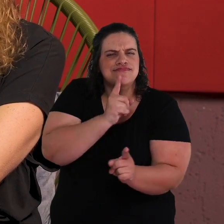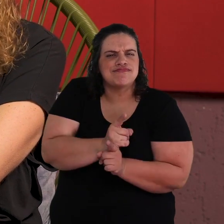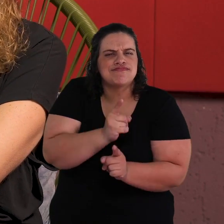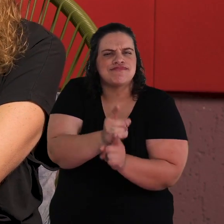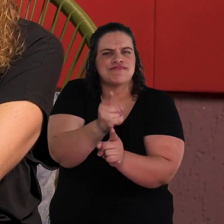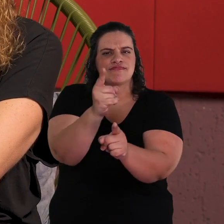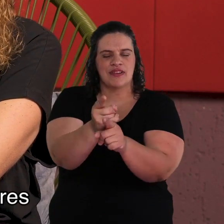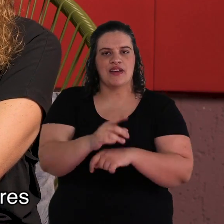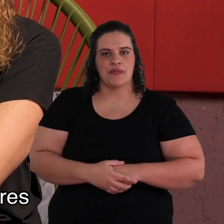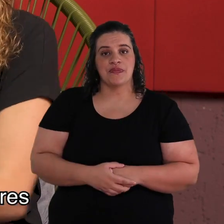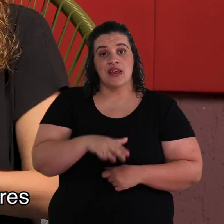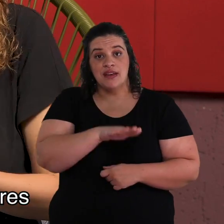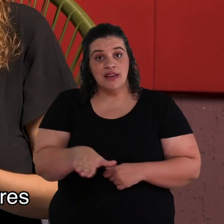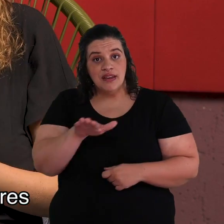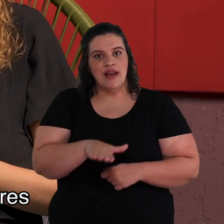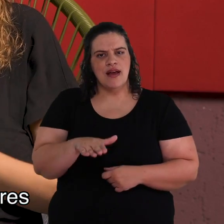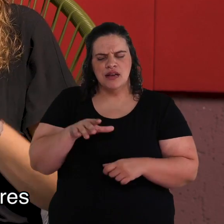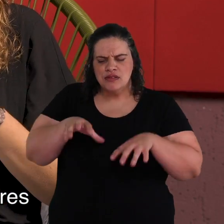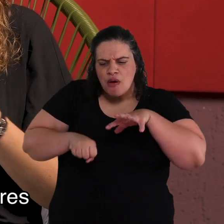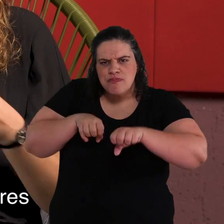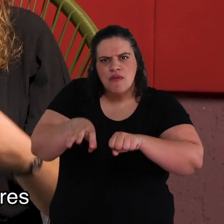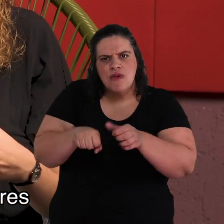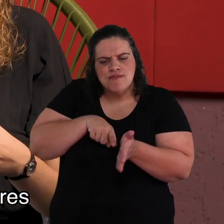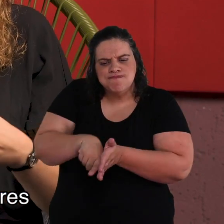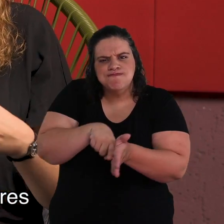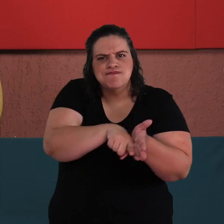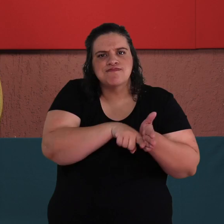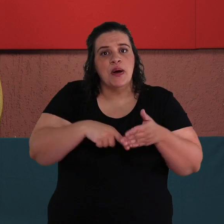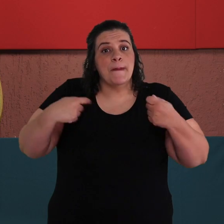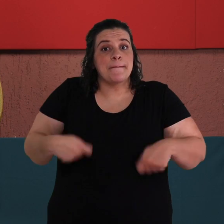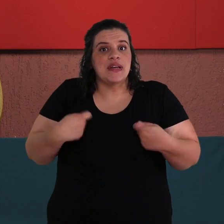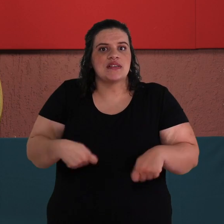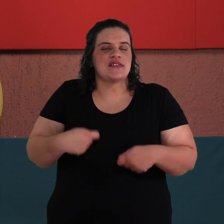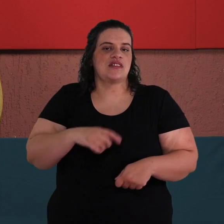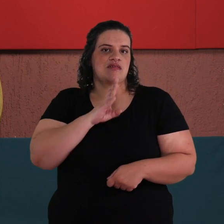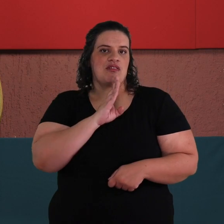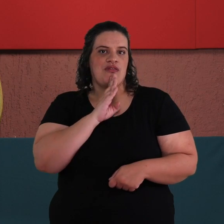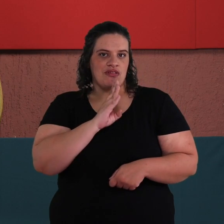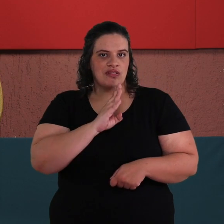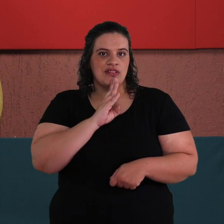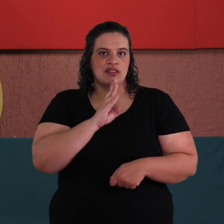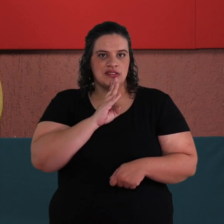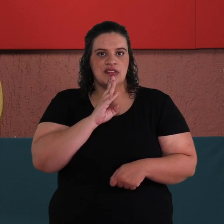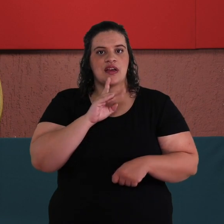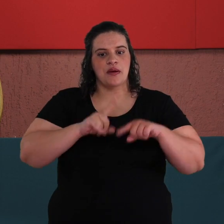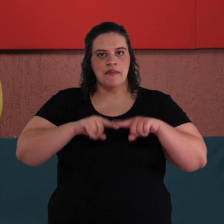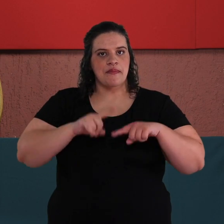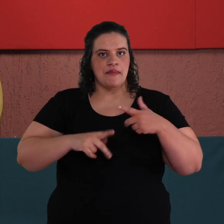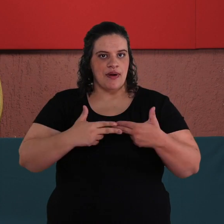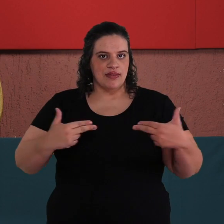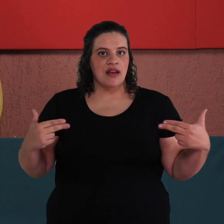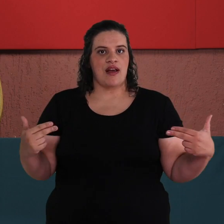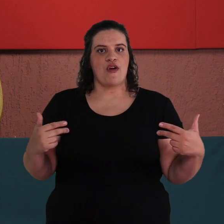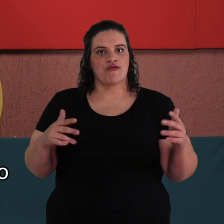da descoberta, né, das crianças enquanto investigadores que precisam conhecer, né,